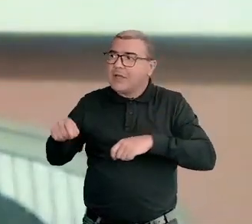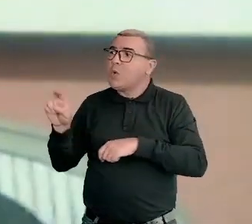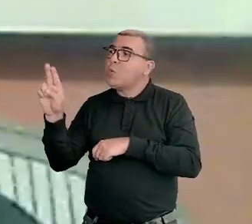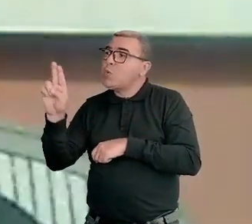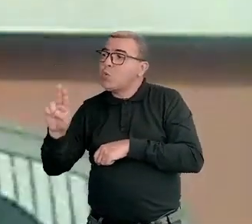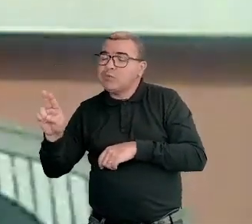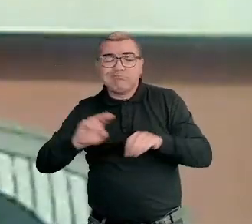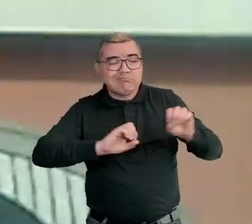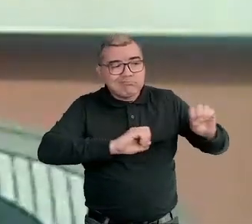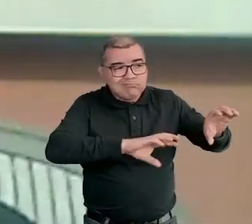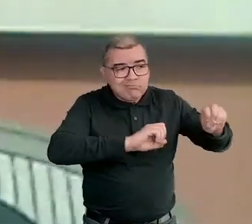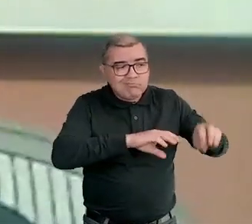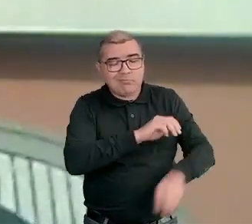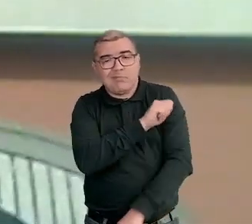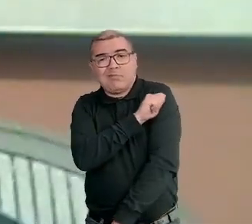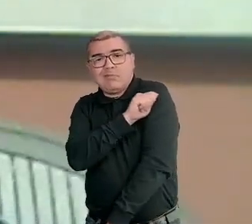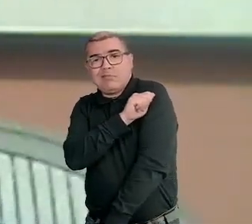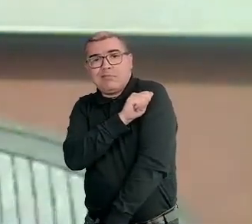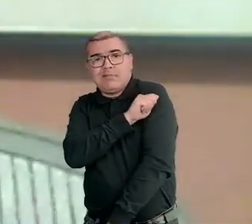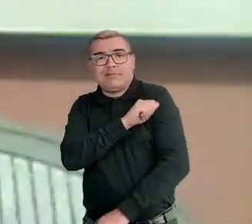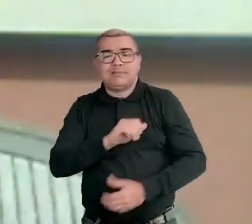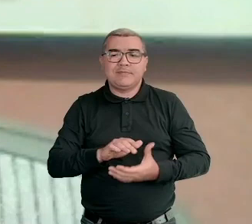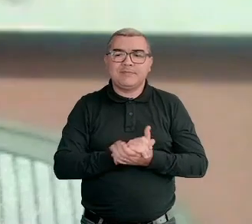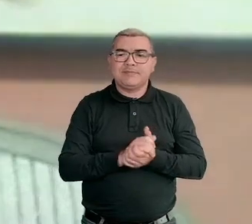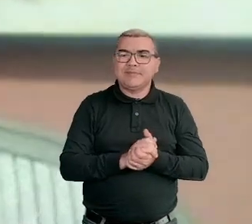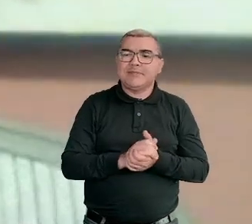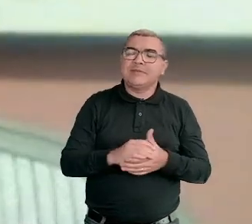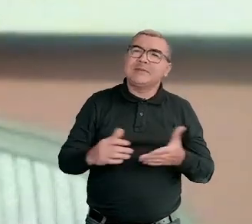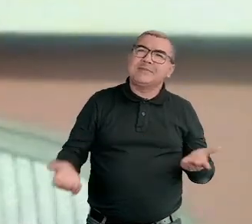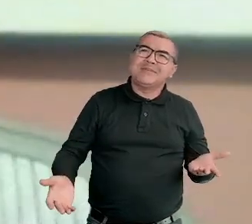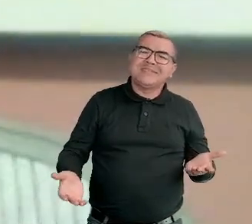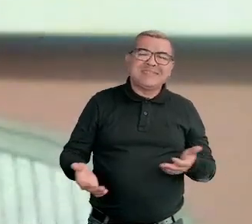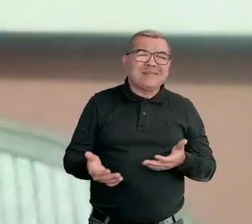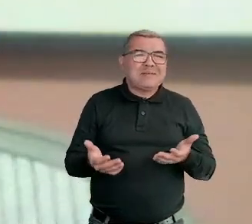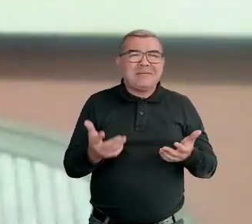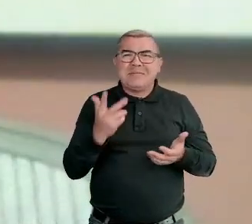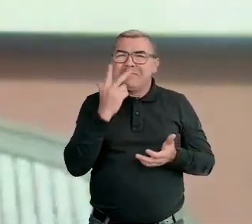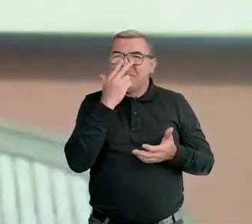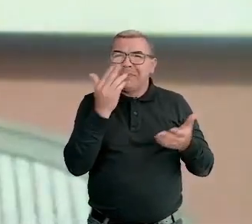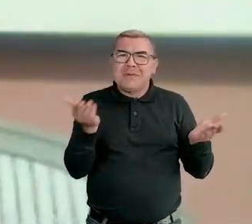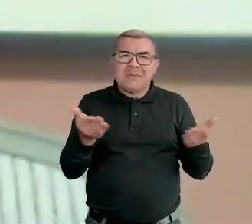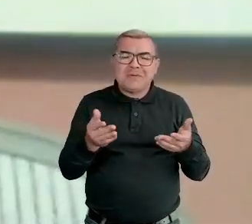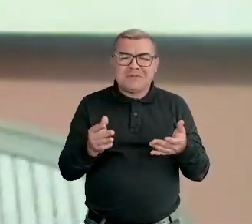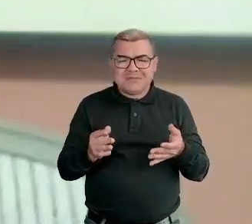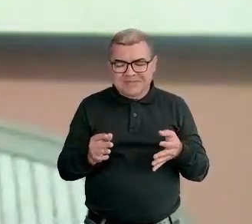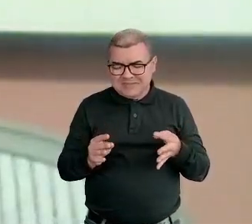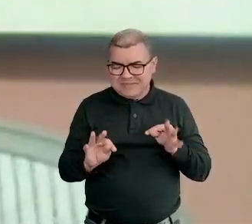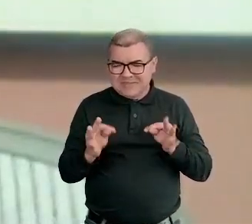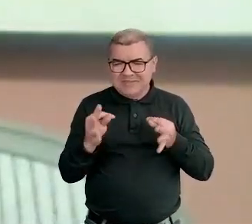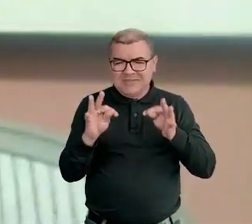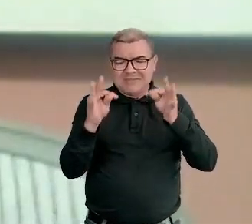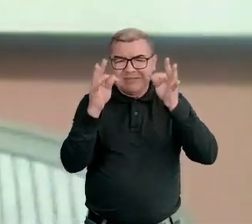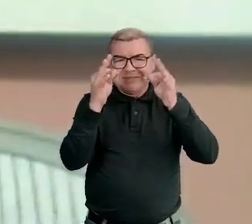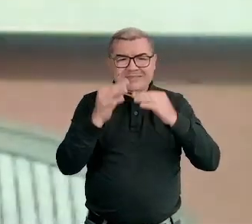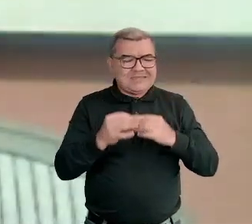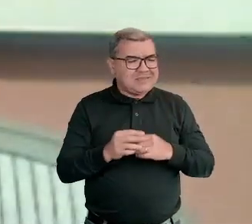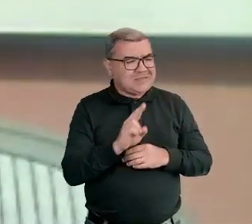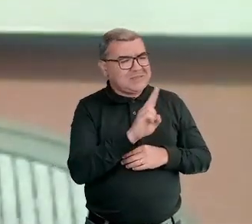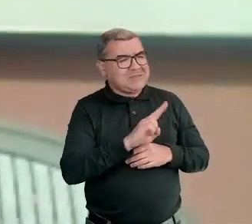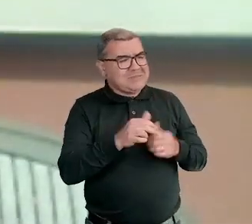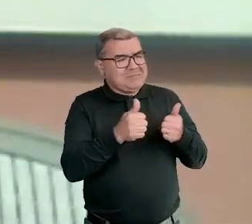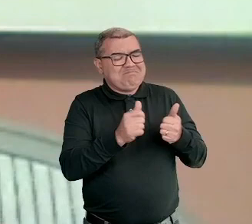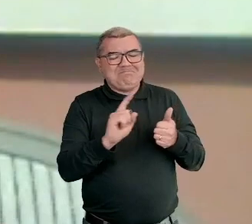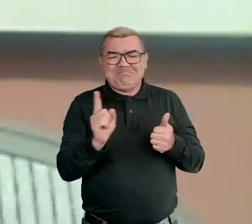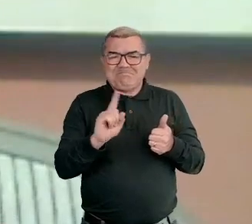ser, inclusive, provido, Arnaldo, pela tecnologia, né? Mas é o que eu tenho visto, e eu coloco isso para a nossa reflexão,